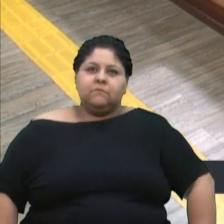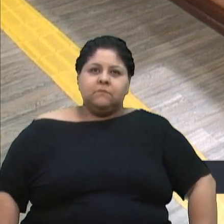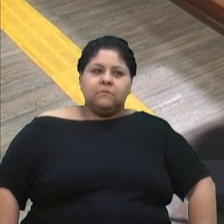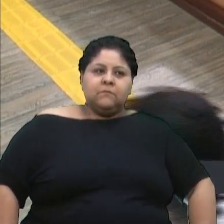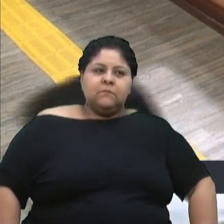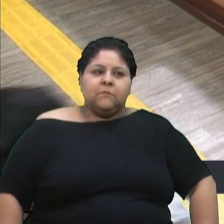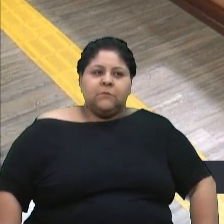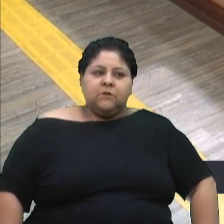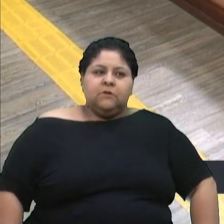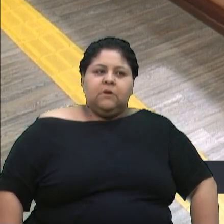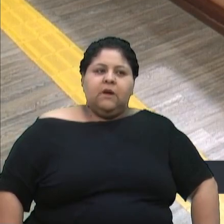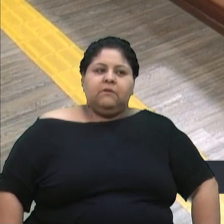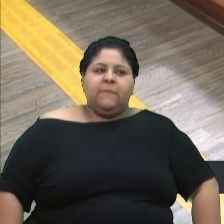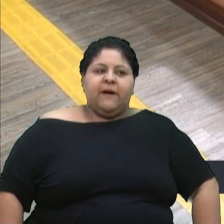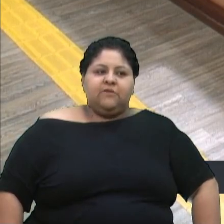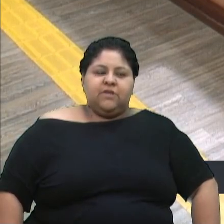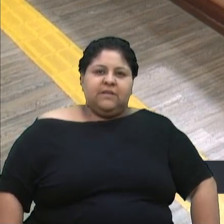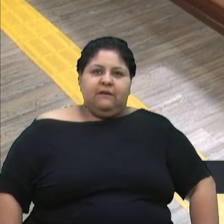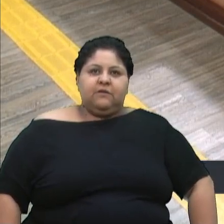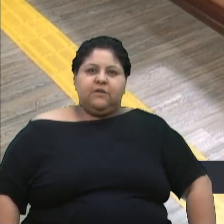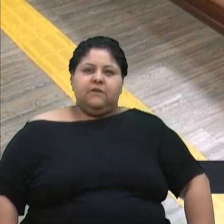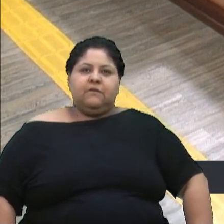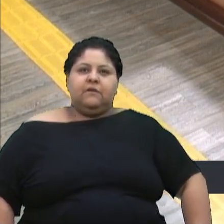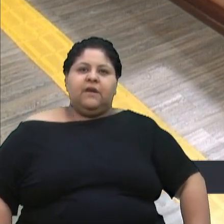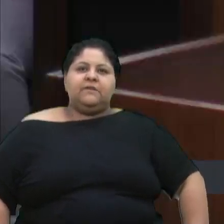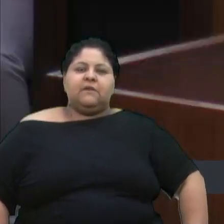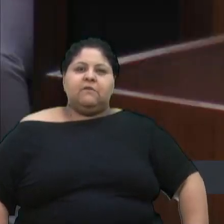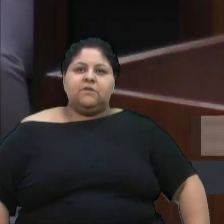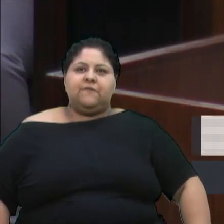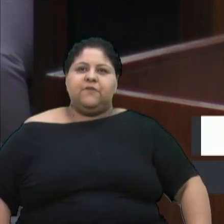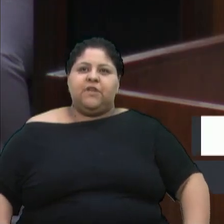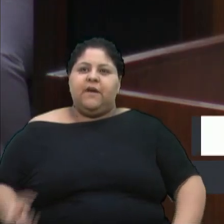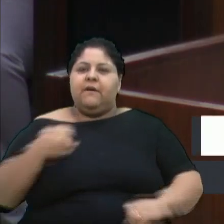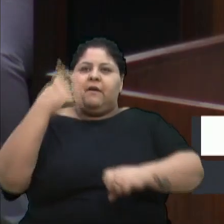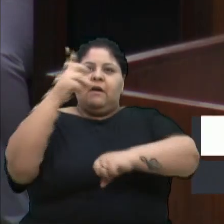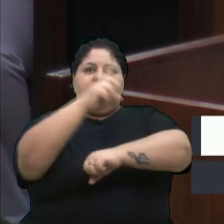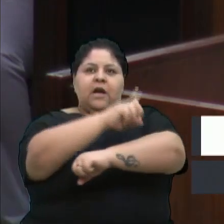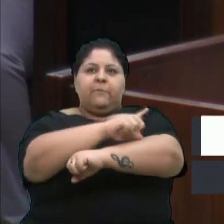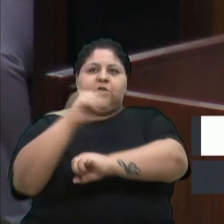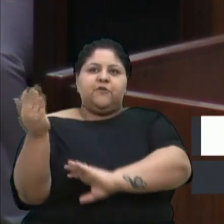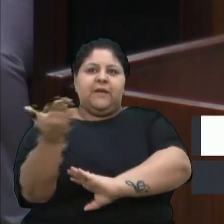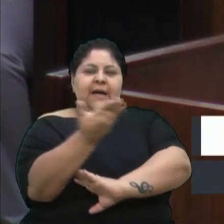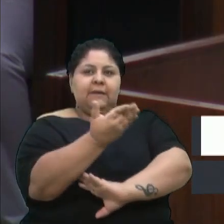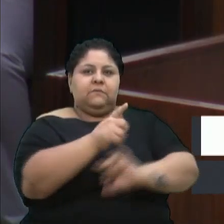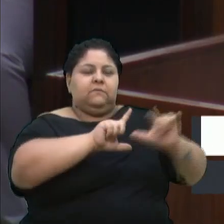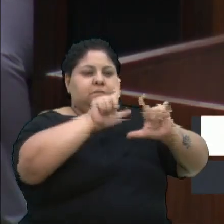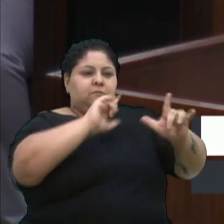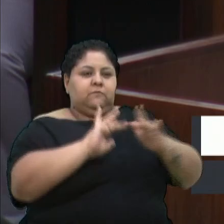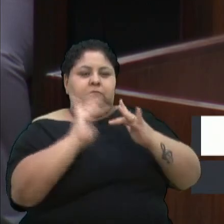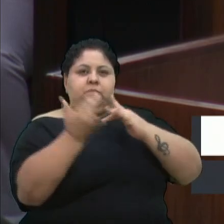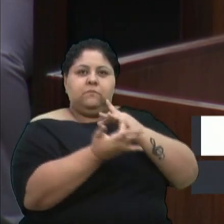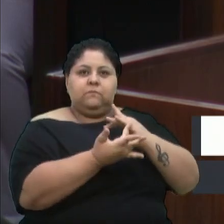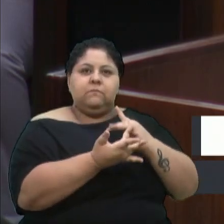Tribuna muito bom dia presidente a você que nos prestigia aí pelas redes sociais TV